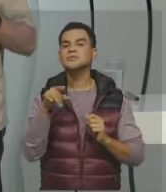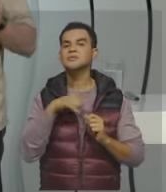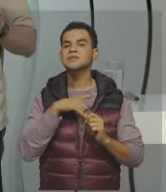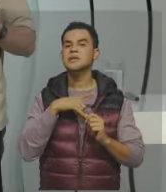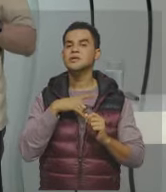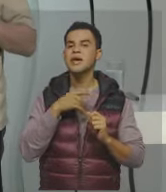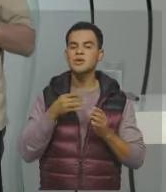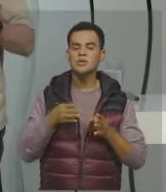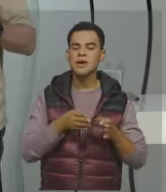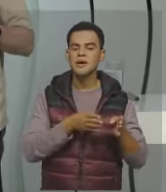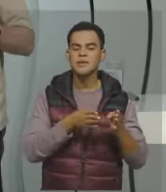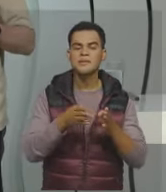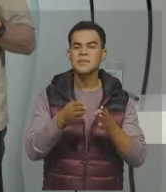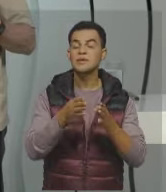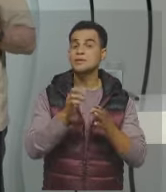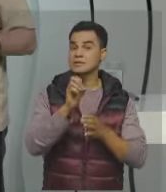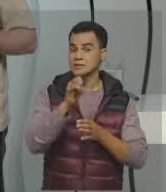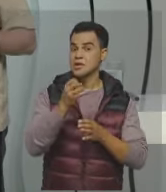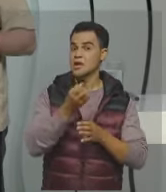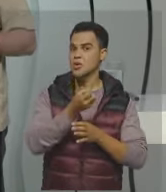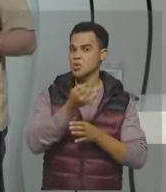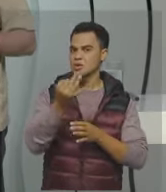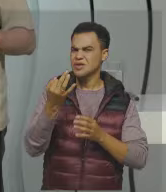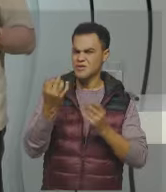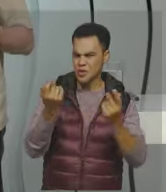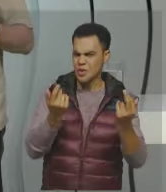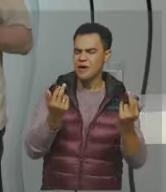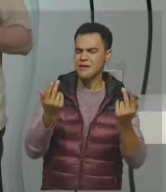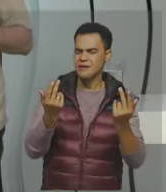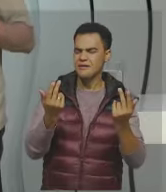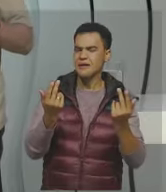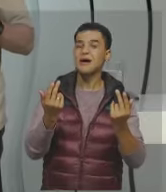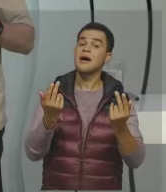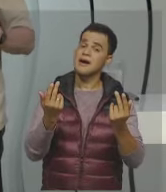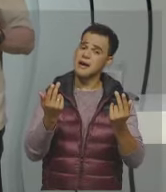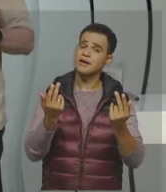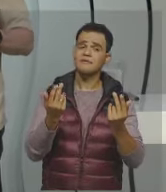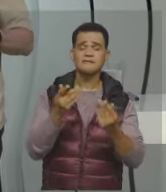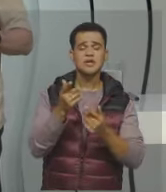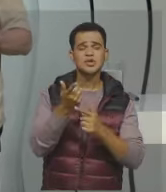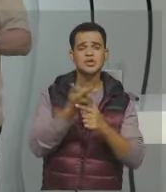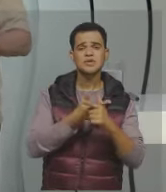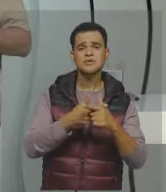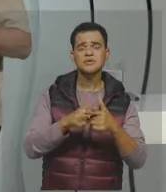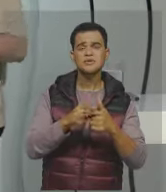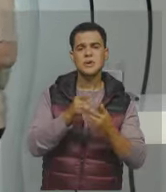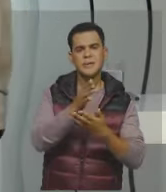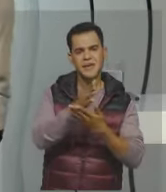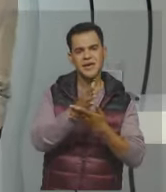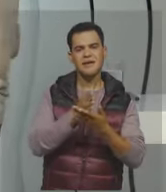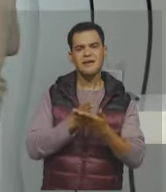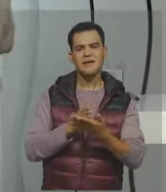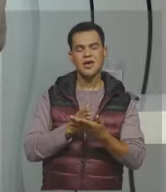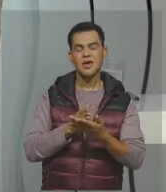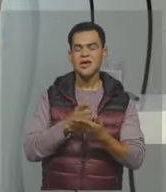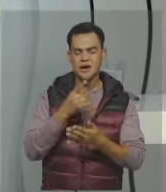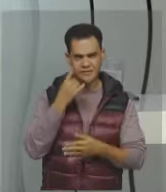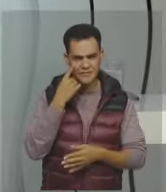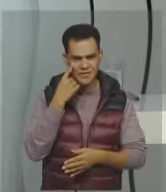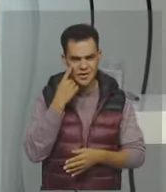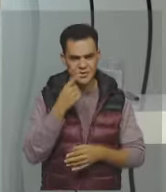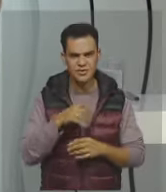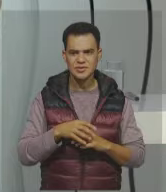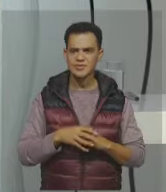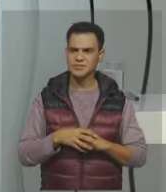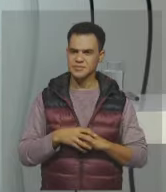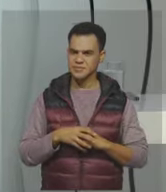quantidade for igual nos dois caminhos, significa que a corrente vai se dividir meio a meio, né? Vejam só, aqui